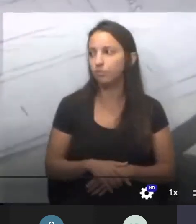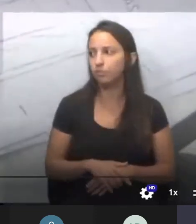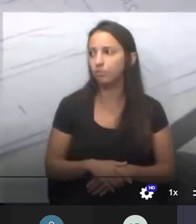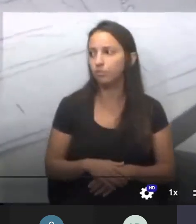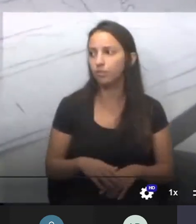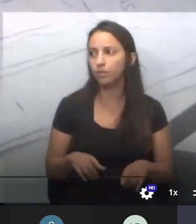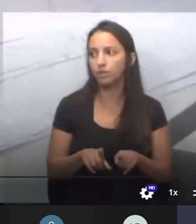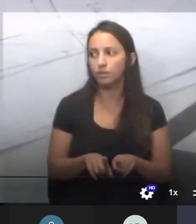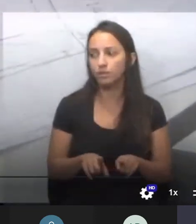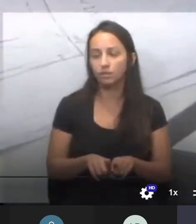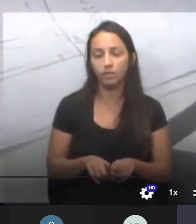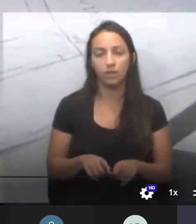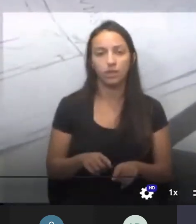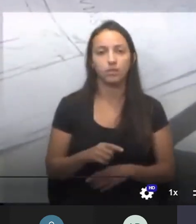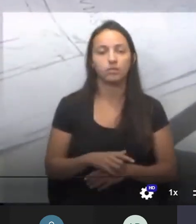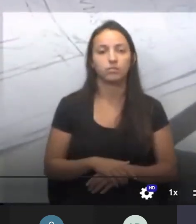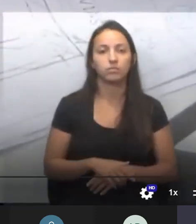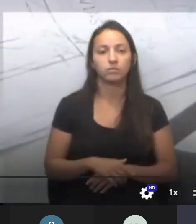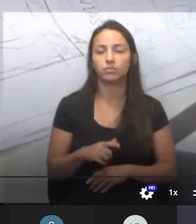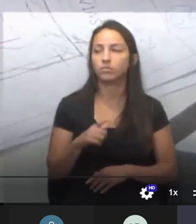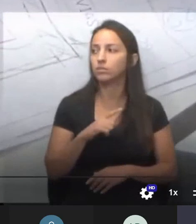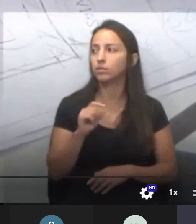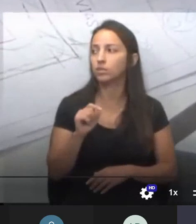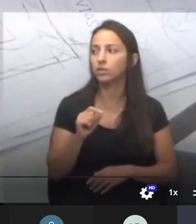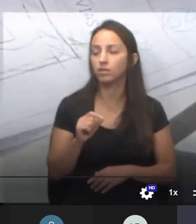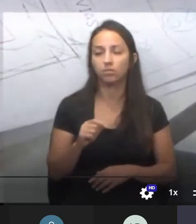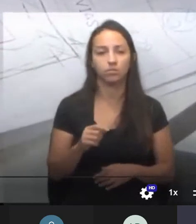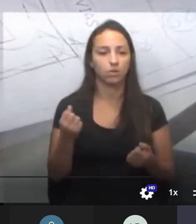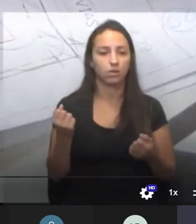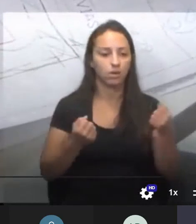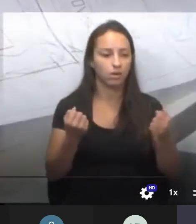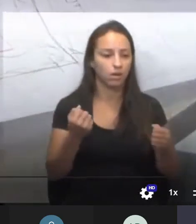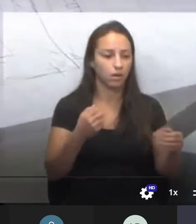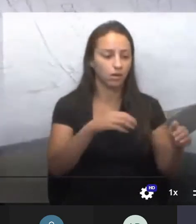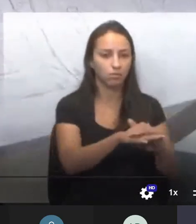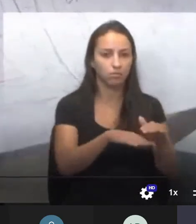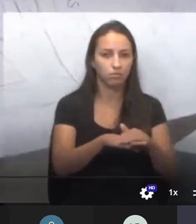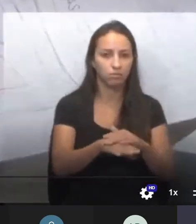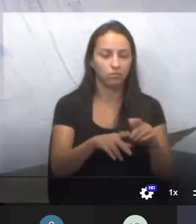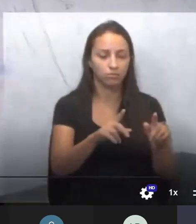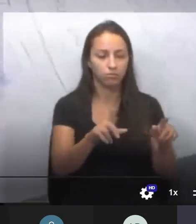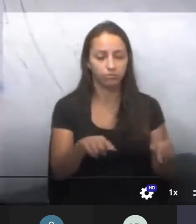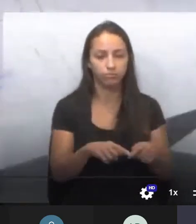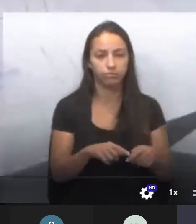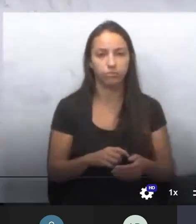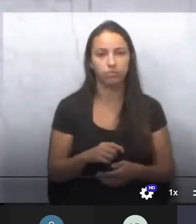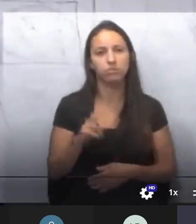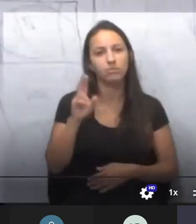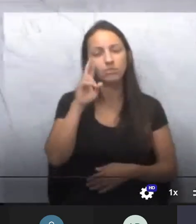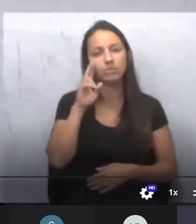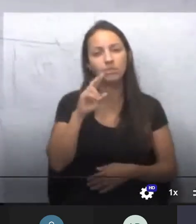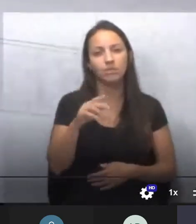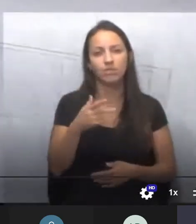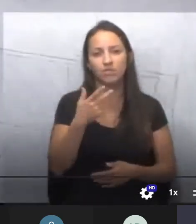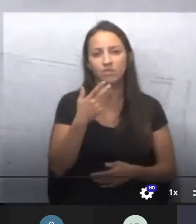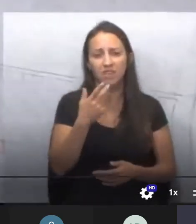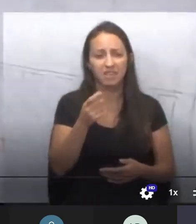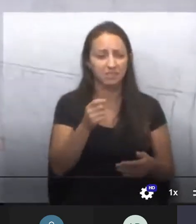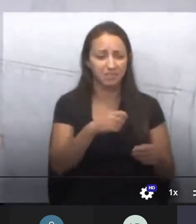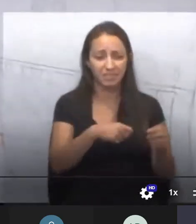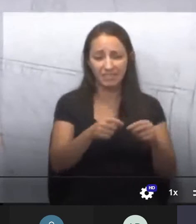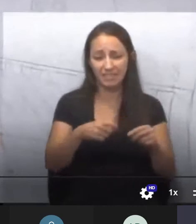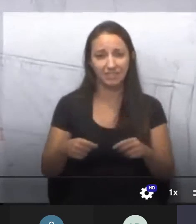então, desses ambientes, eu tenho o estacionamento, né? Que eu até considerei, na última aula eu fiz uma